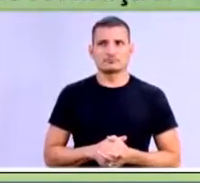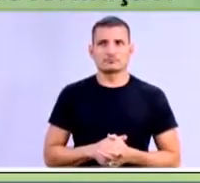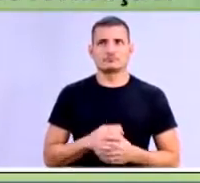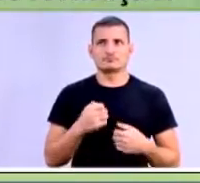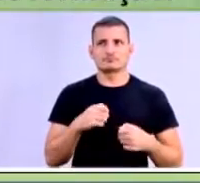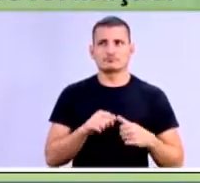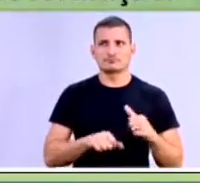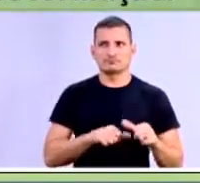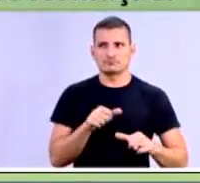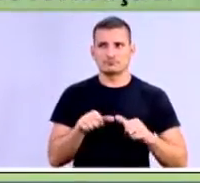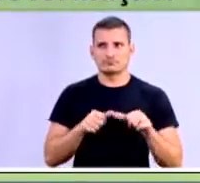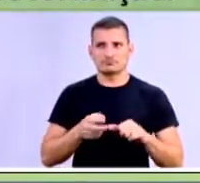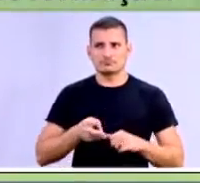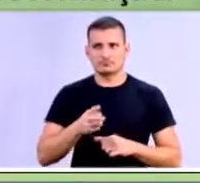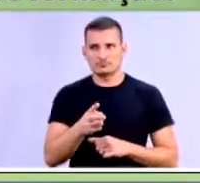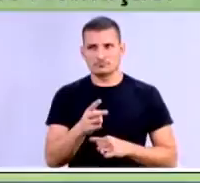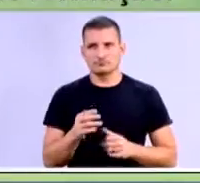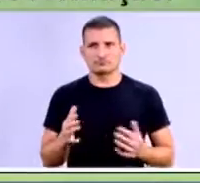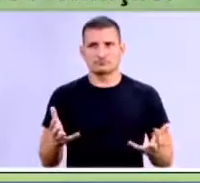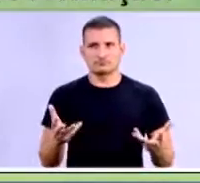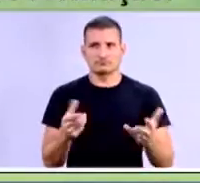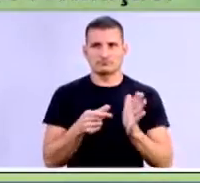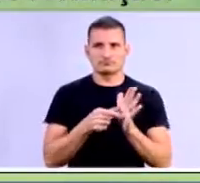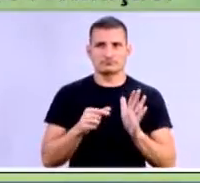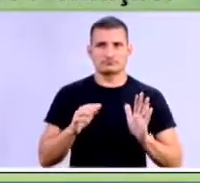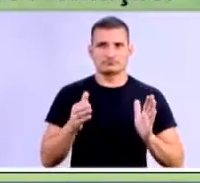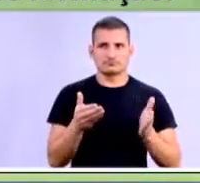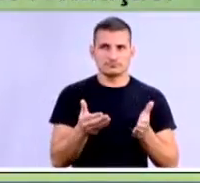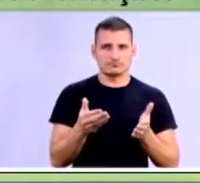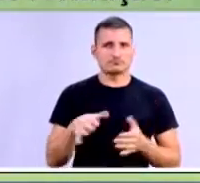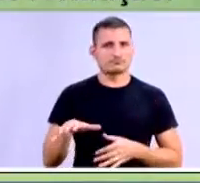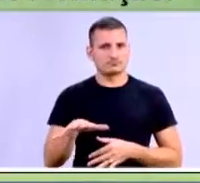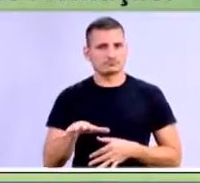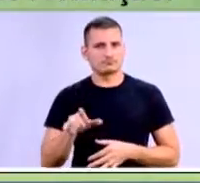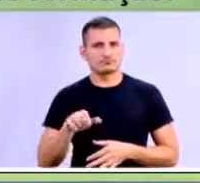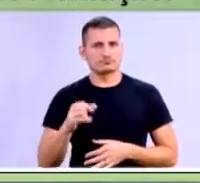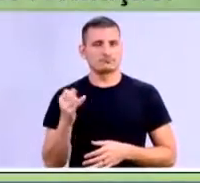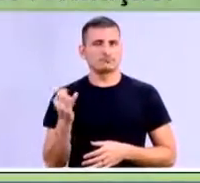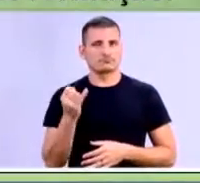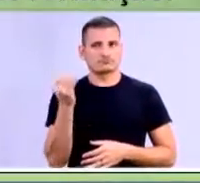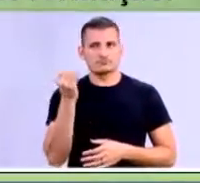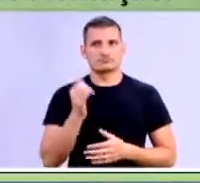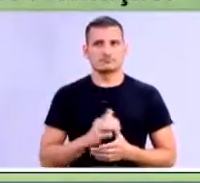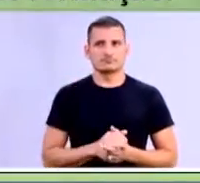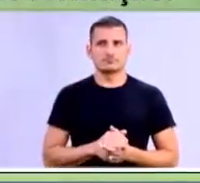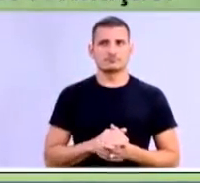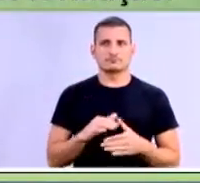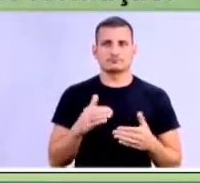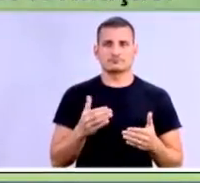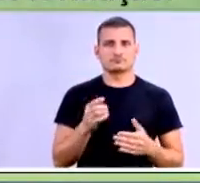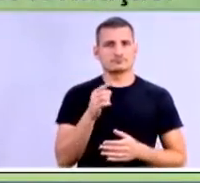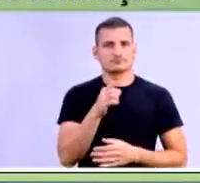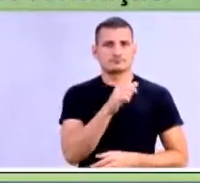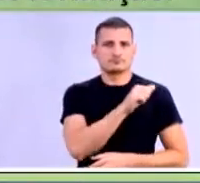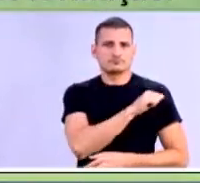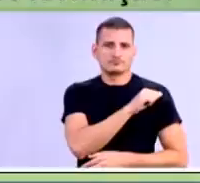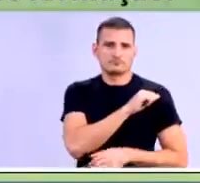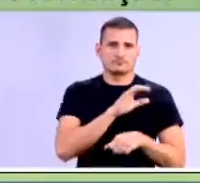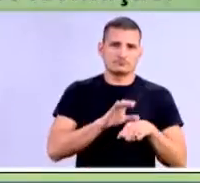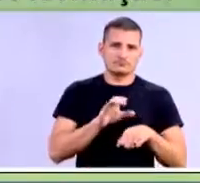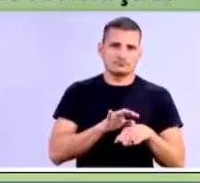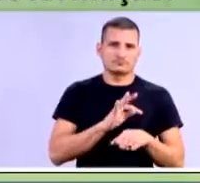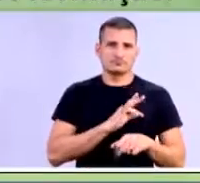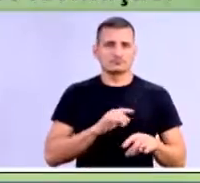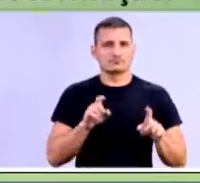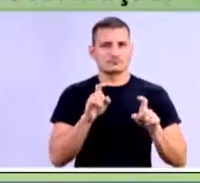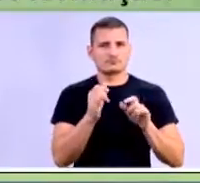constante, versatilidade e domínio de ferramentas específicas do setor são necessários. Portanto, cabe ao estudante do curso técnico em informática